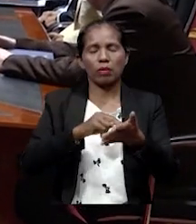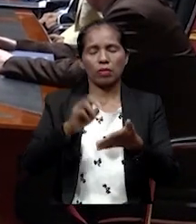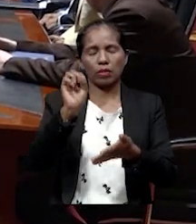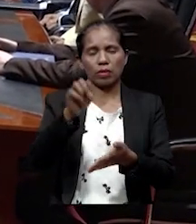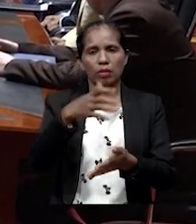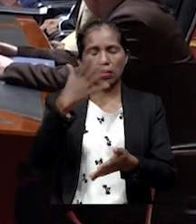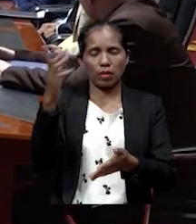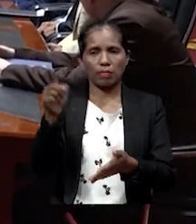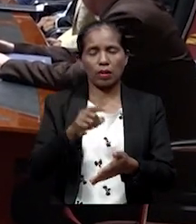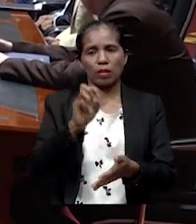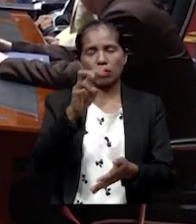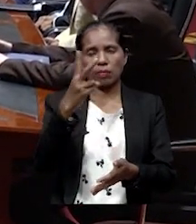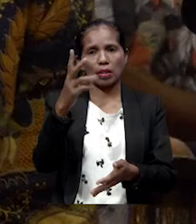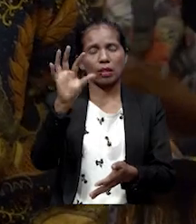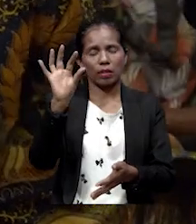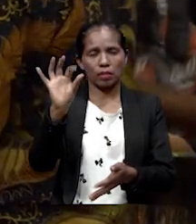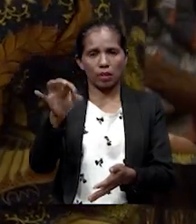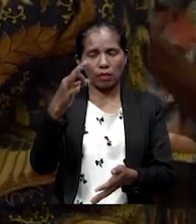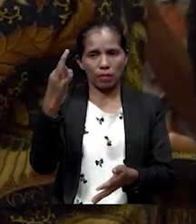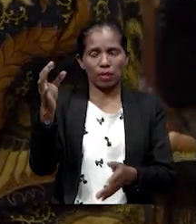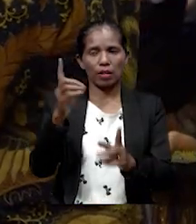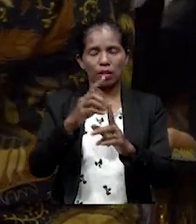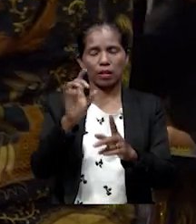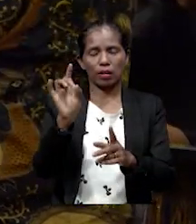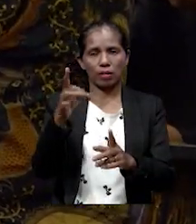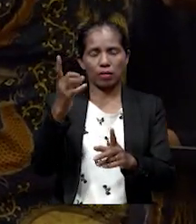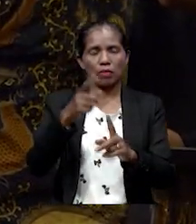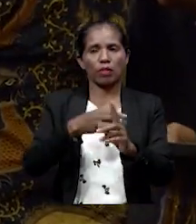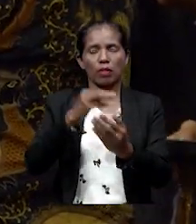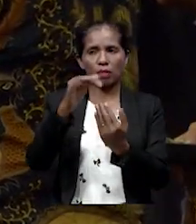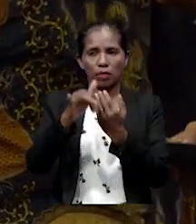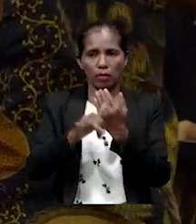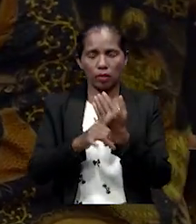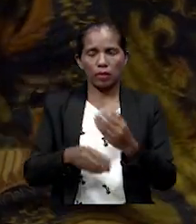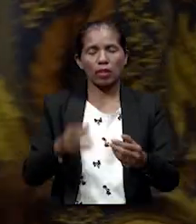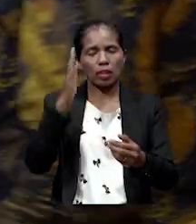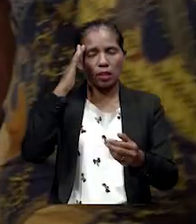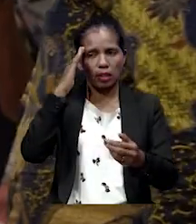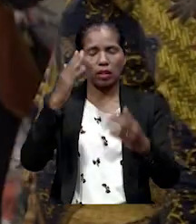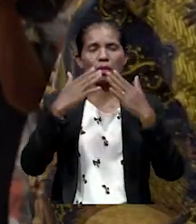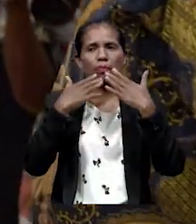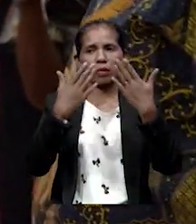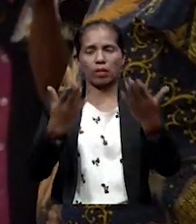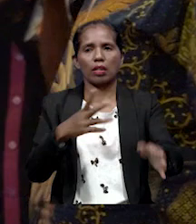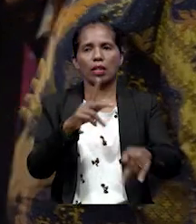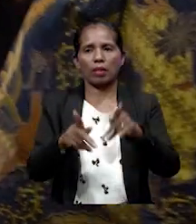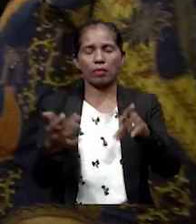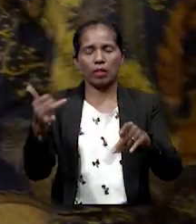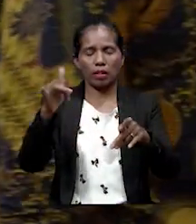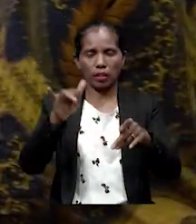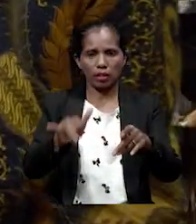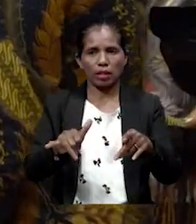Lima, Barari Hundrua Sia, Loron Sanulores em Walo, Fulang Marsu, onde reconhece no agradece cidadão Sira